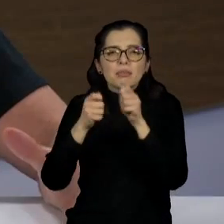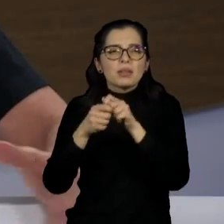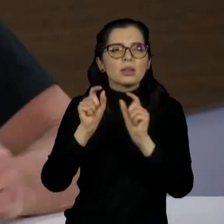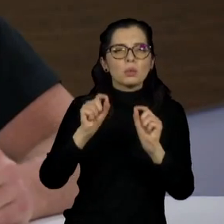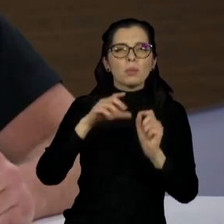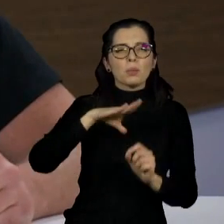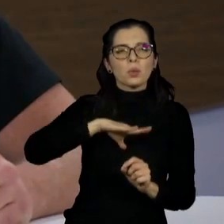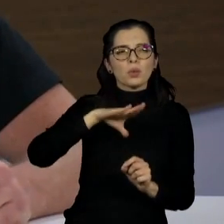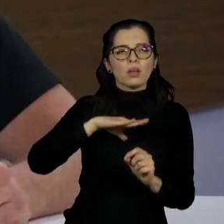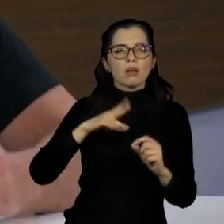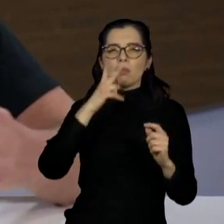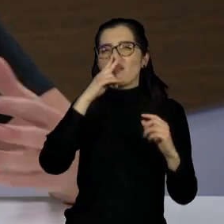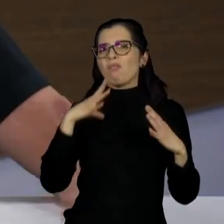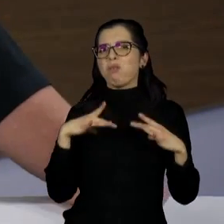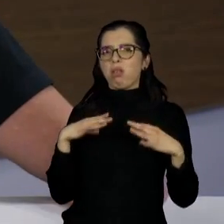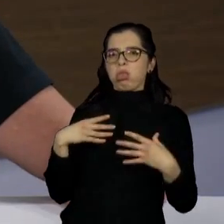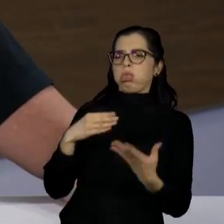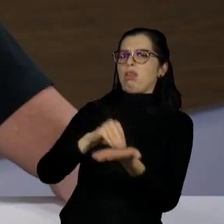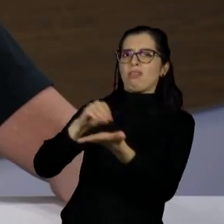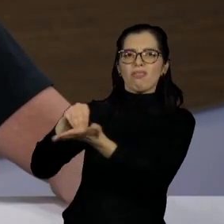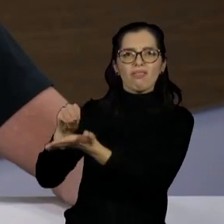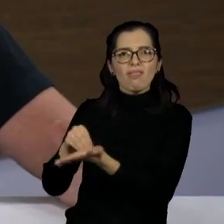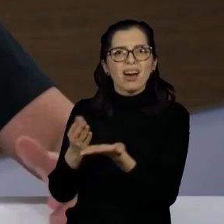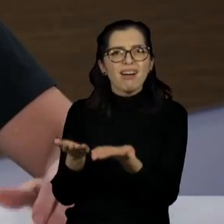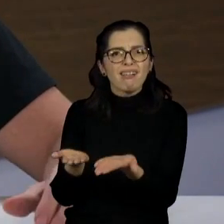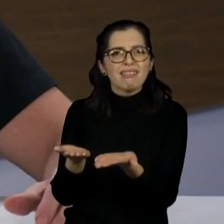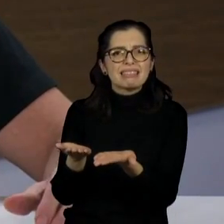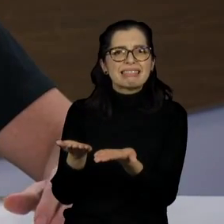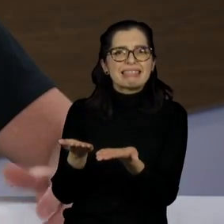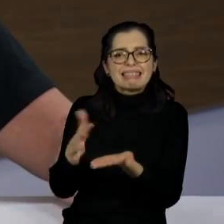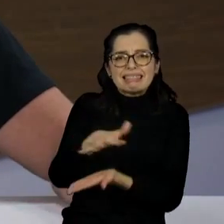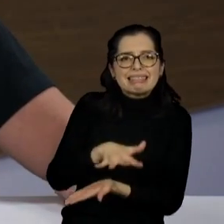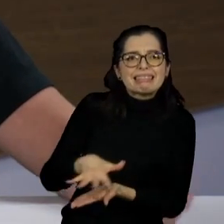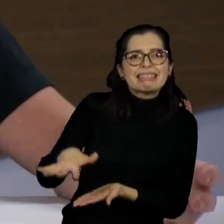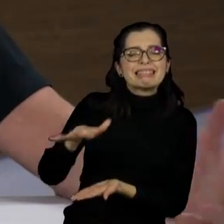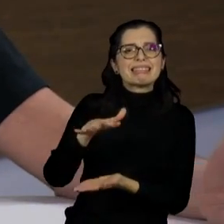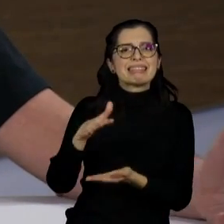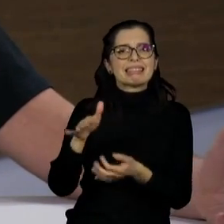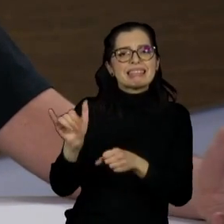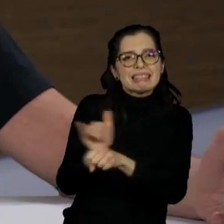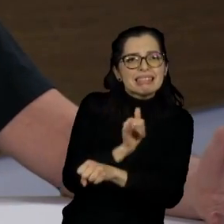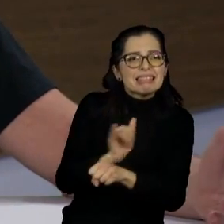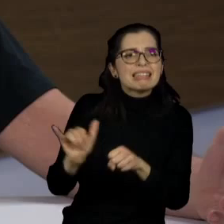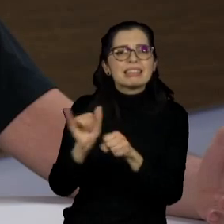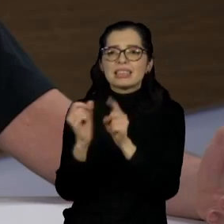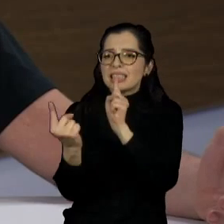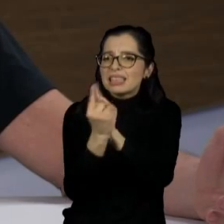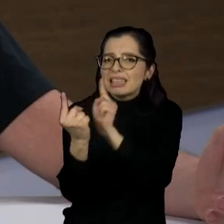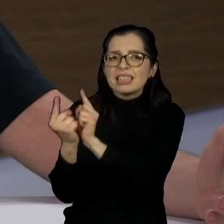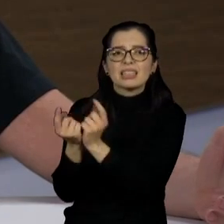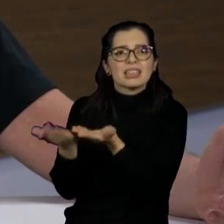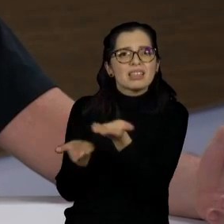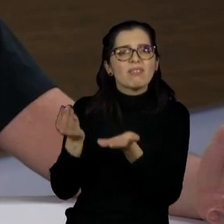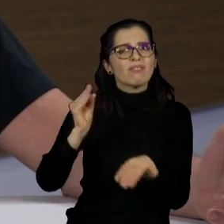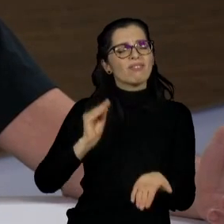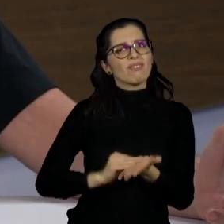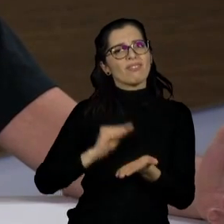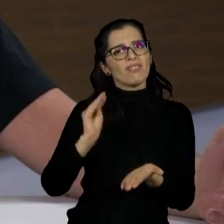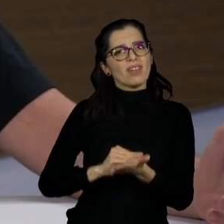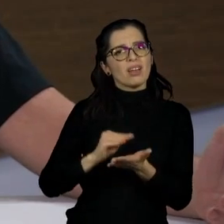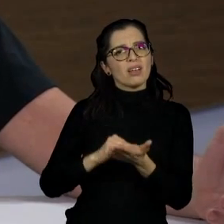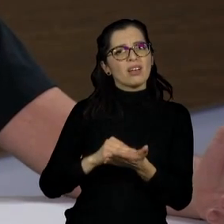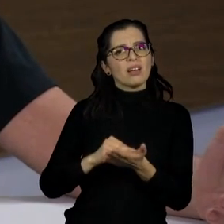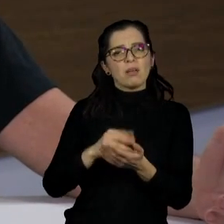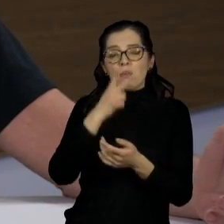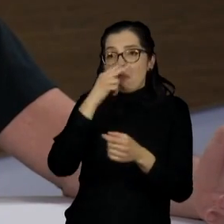que é folga. A falta de folga nos nossos sistemas. Eu queria que você falasse um pouco sobre isso, e talvez até extrapolando para